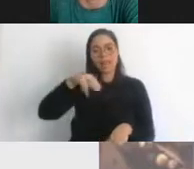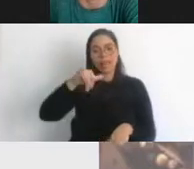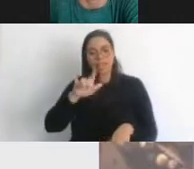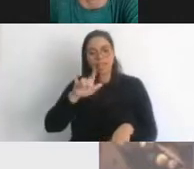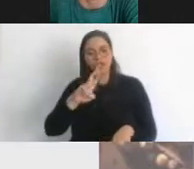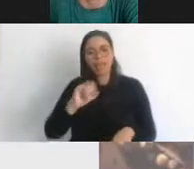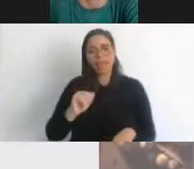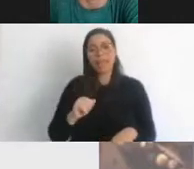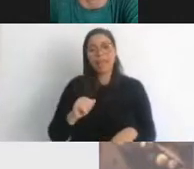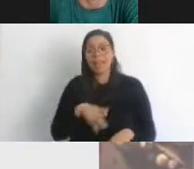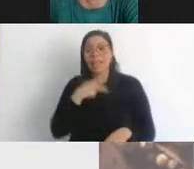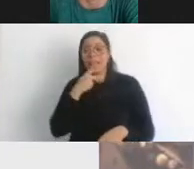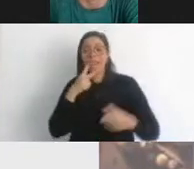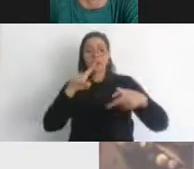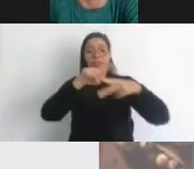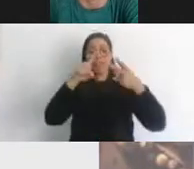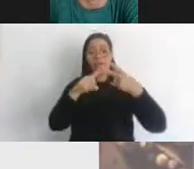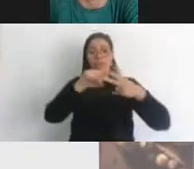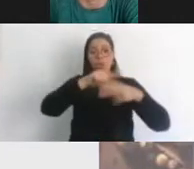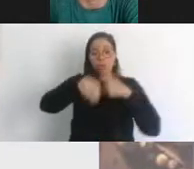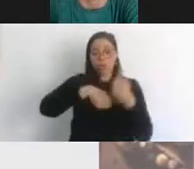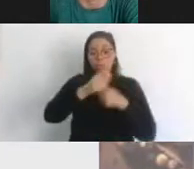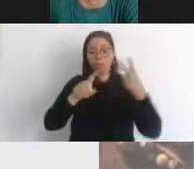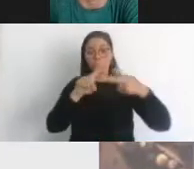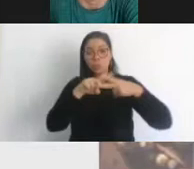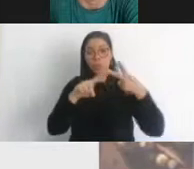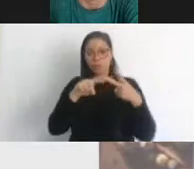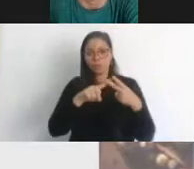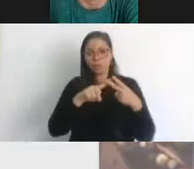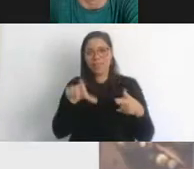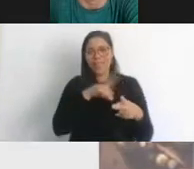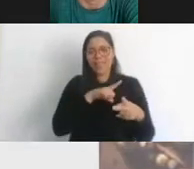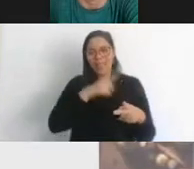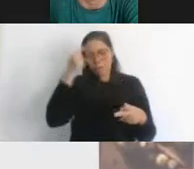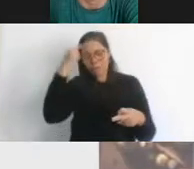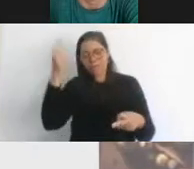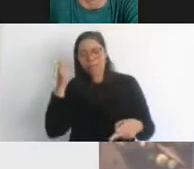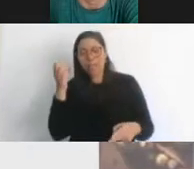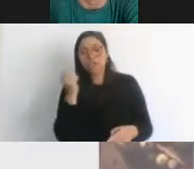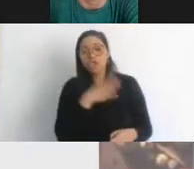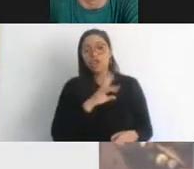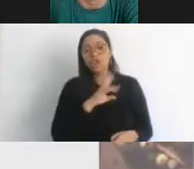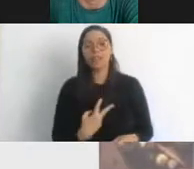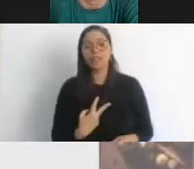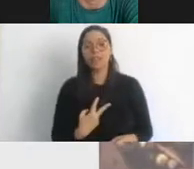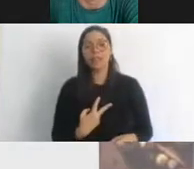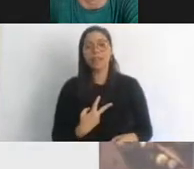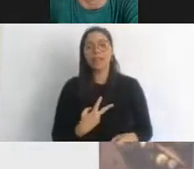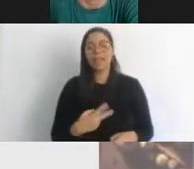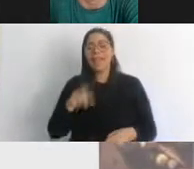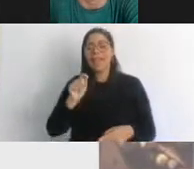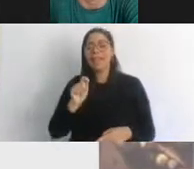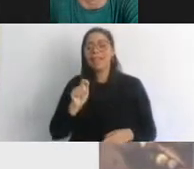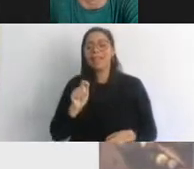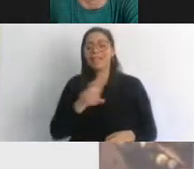a língua do colonizador EA língua HBO isso dá uma ideia de Nova língua essa nova língua você chamada de crioula tá